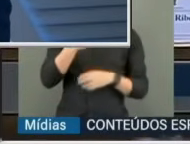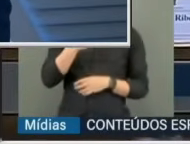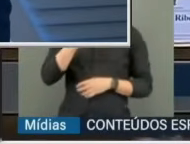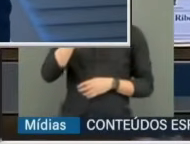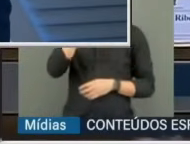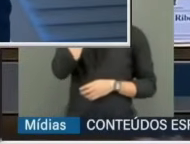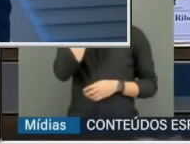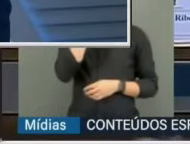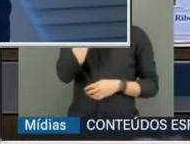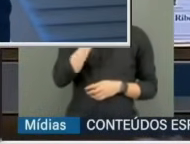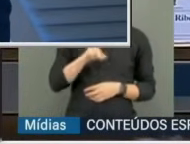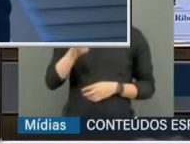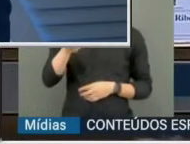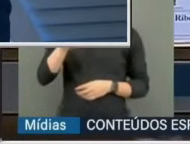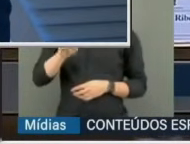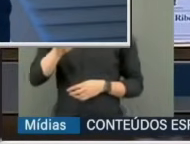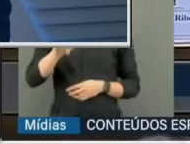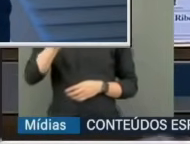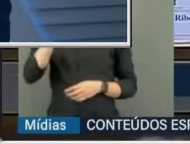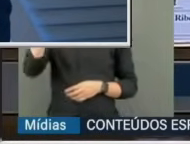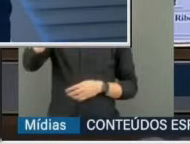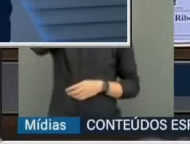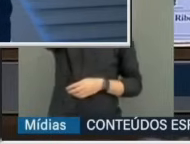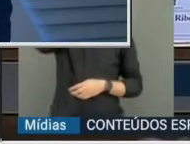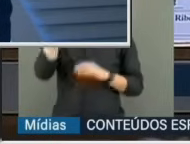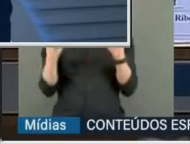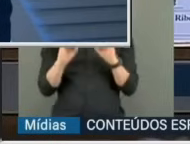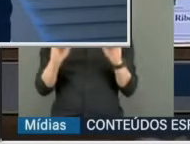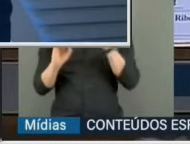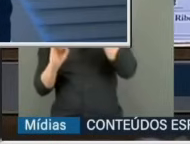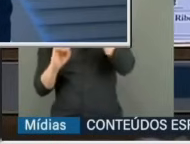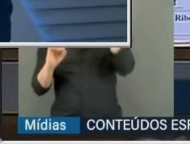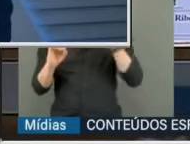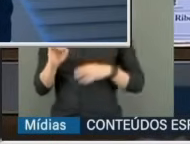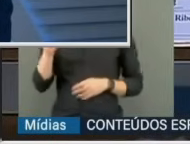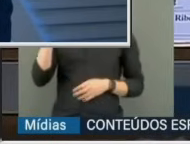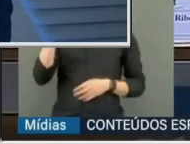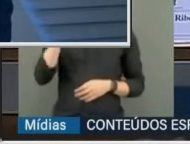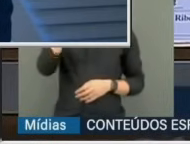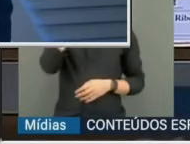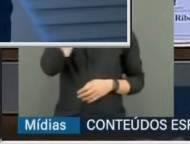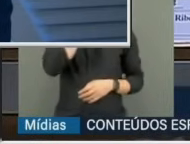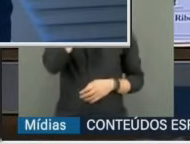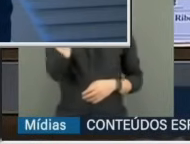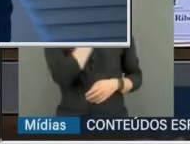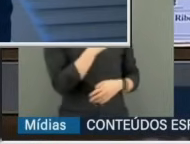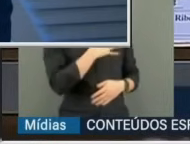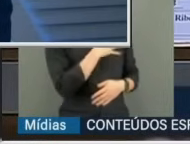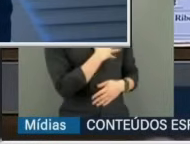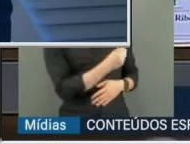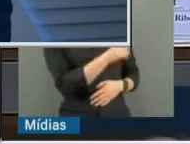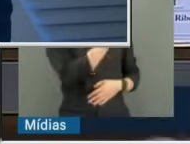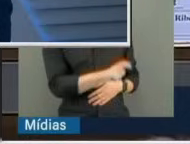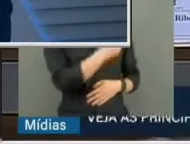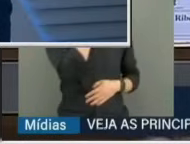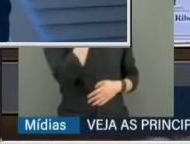dessa sessão de hoje da CPMI, dos atos do dia 8 de janeiro, que recebe o general Heleno. Claro que a gente vai tratar de